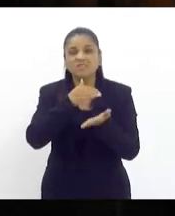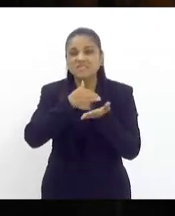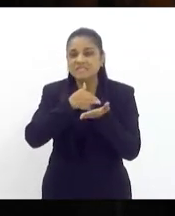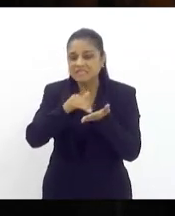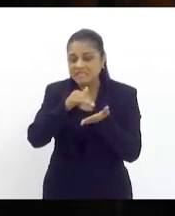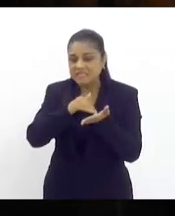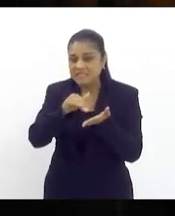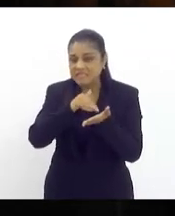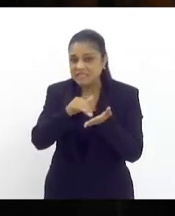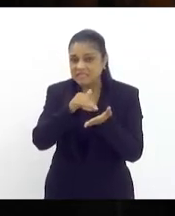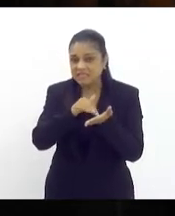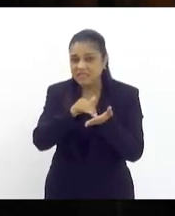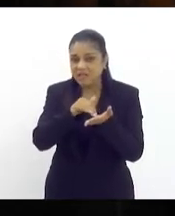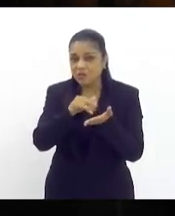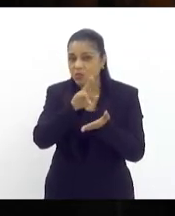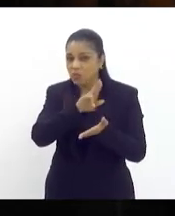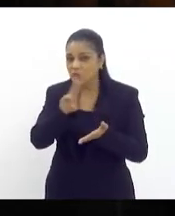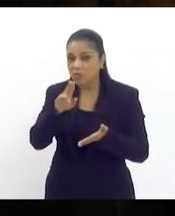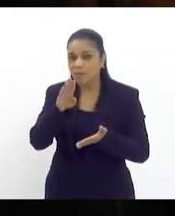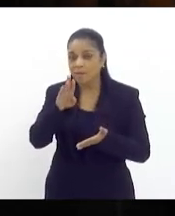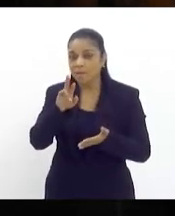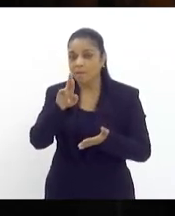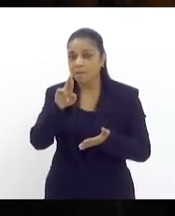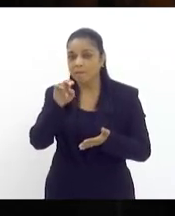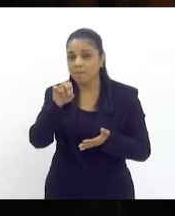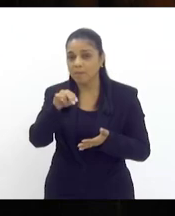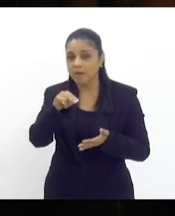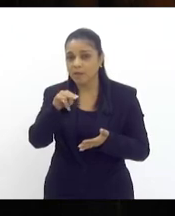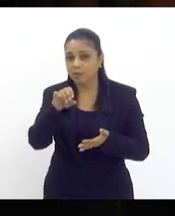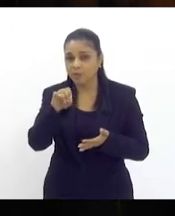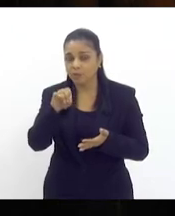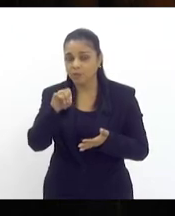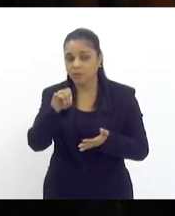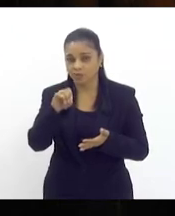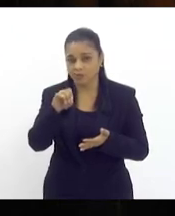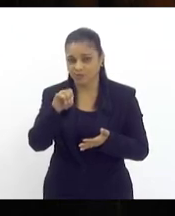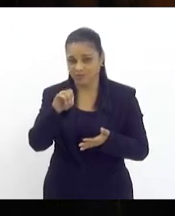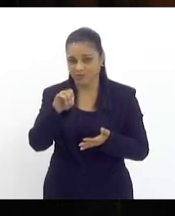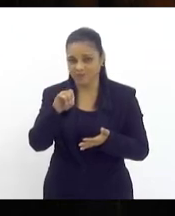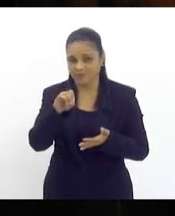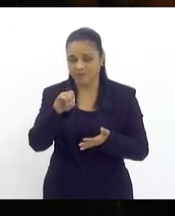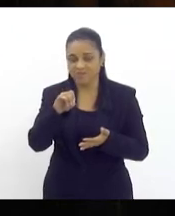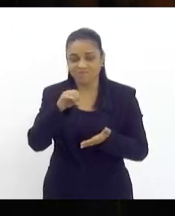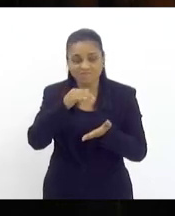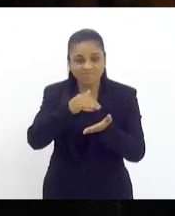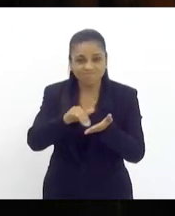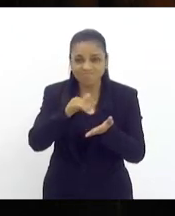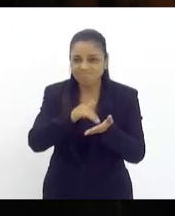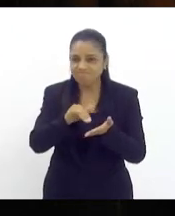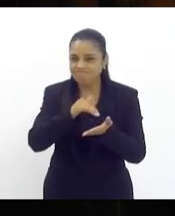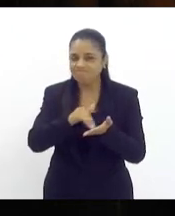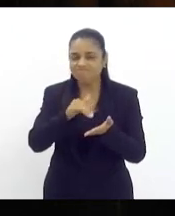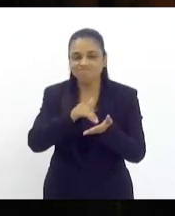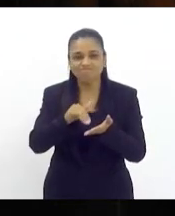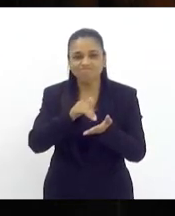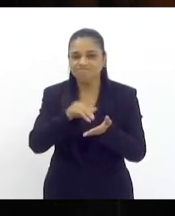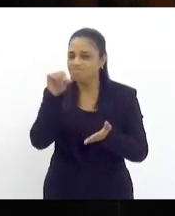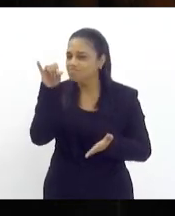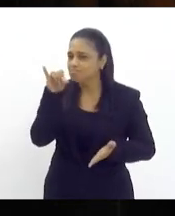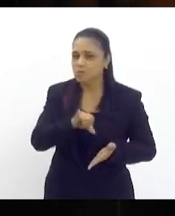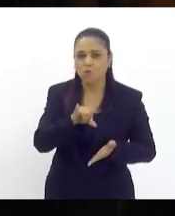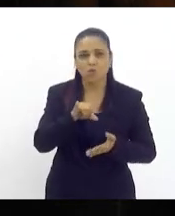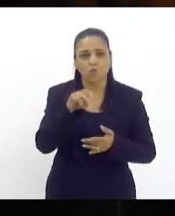e tem nome e sobrenome Breno Carnevalli é o secretário mais incompetente da história do Rio de Janeiro